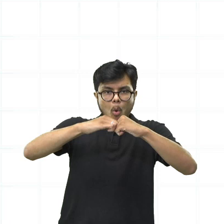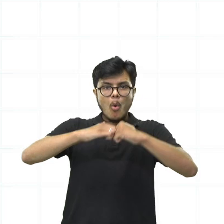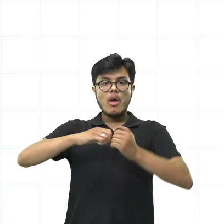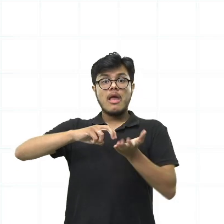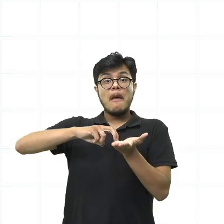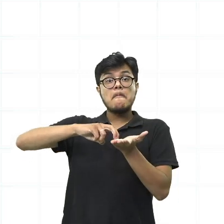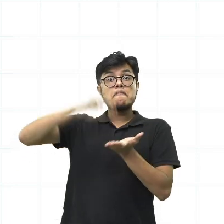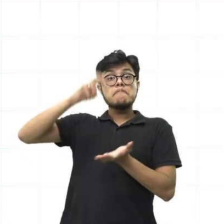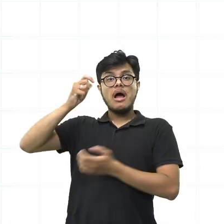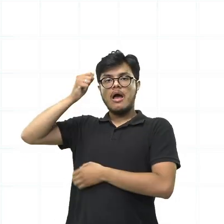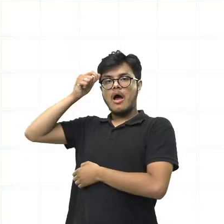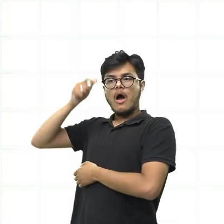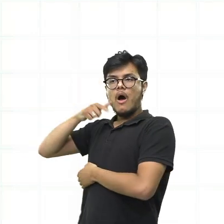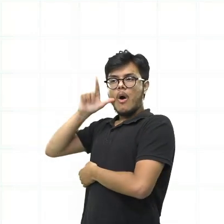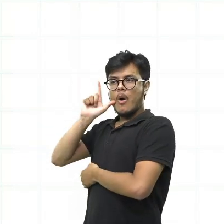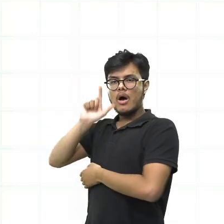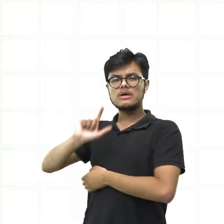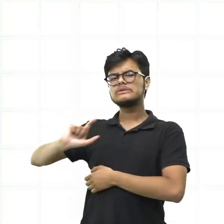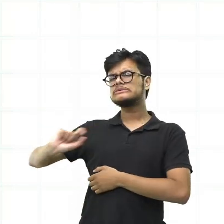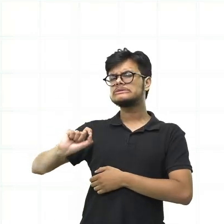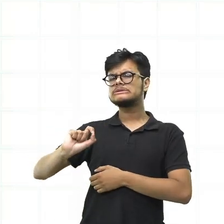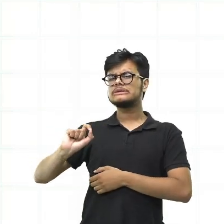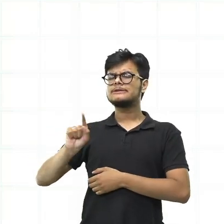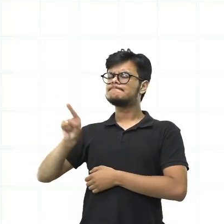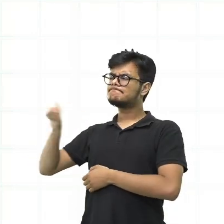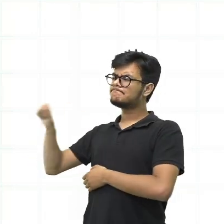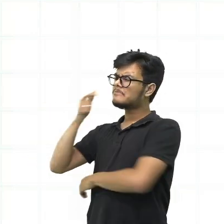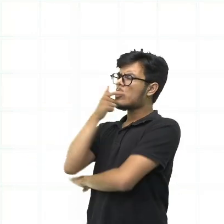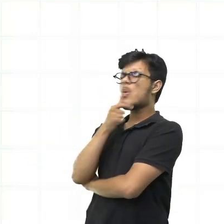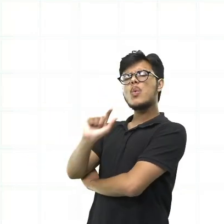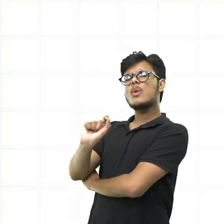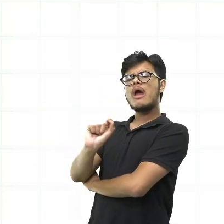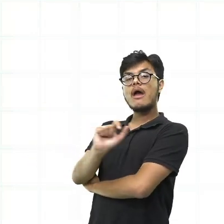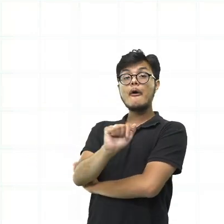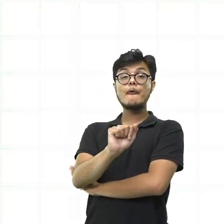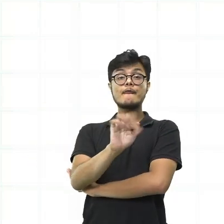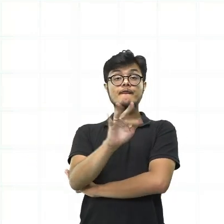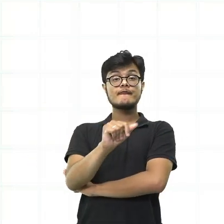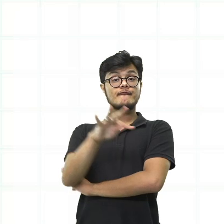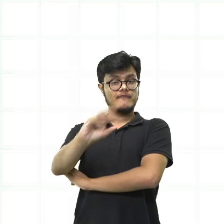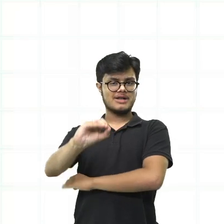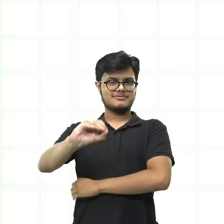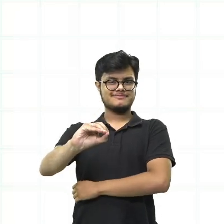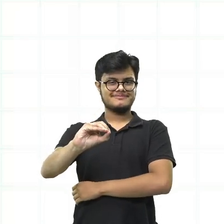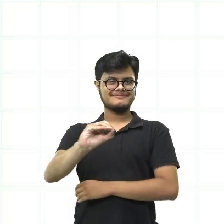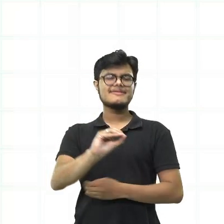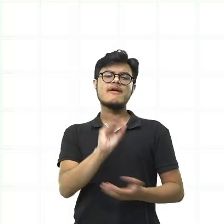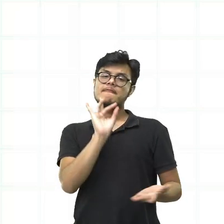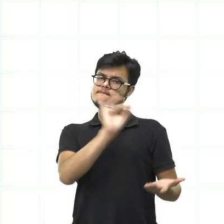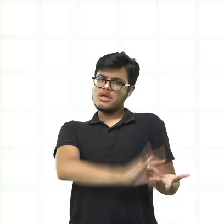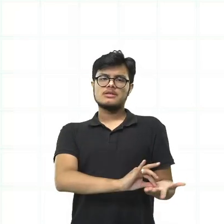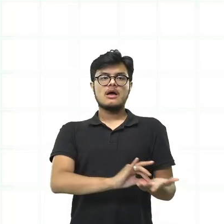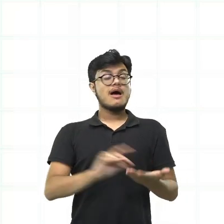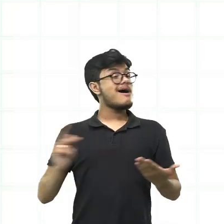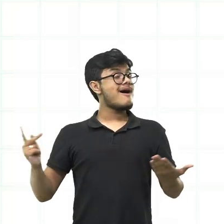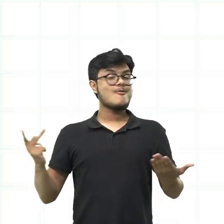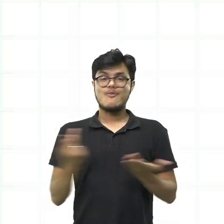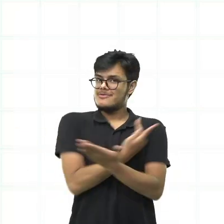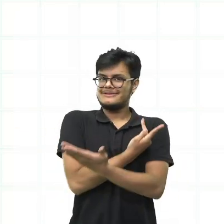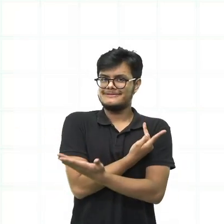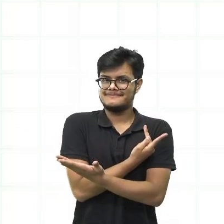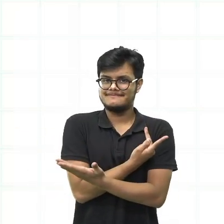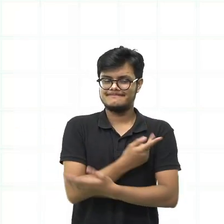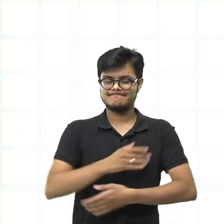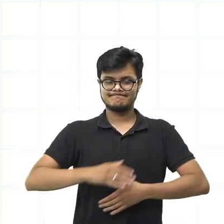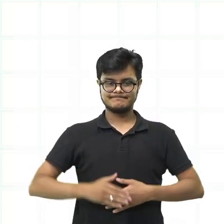de ontem. Isso aqui é um fato, tá? Um acidente ocorreu na manhã de ontem.